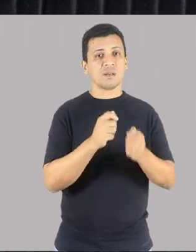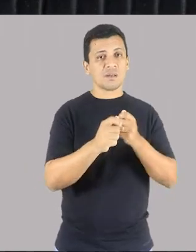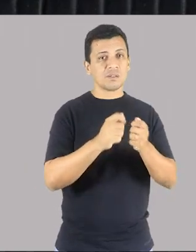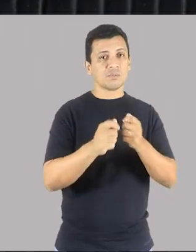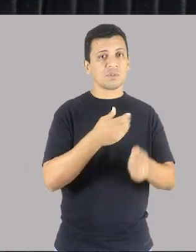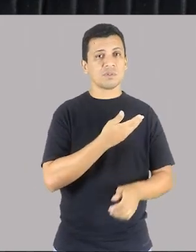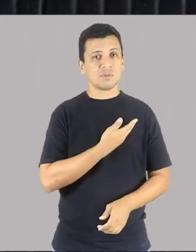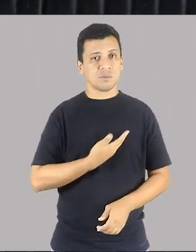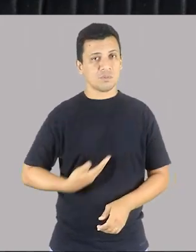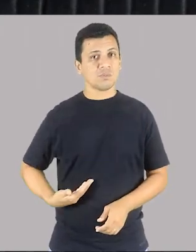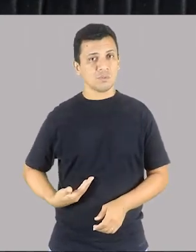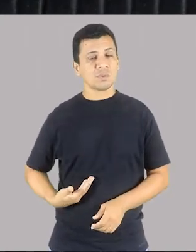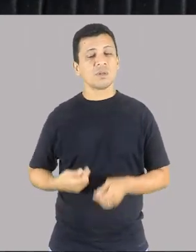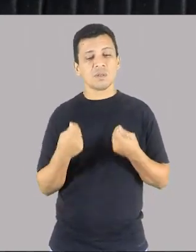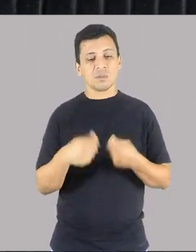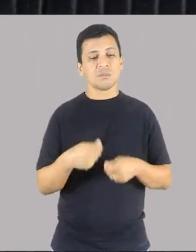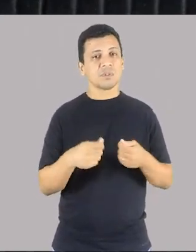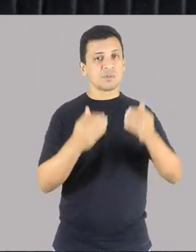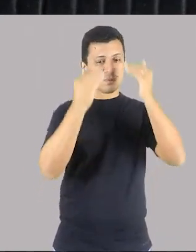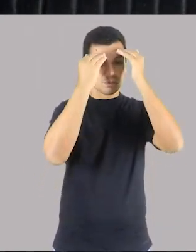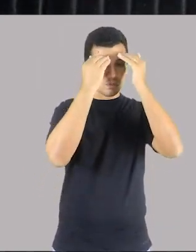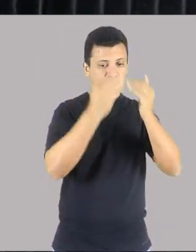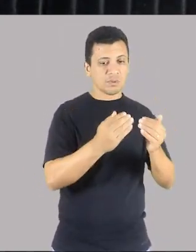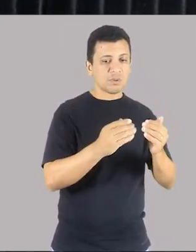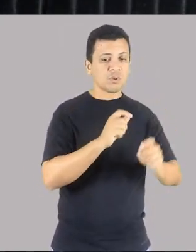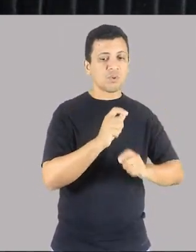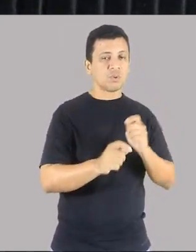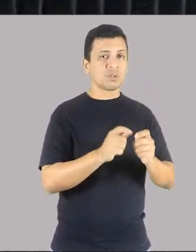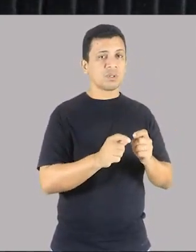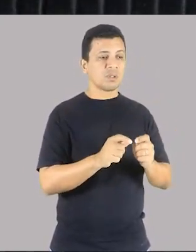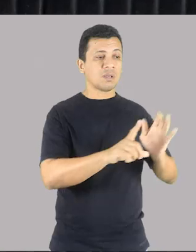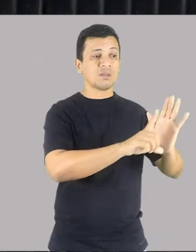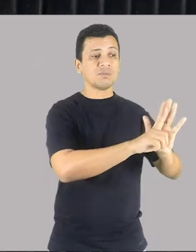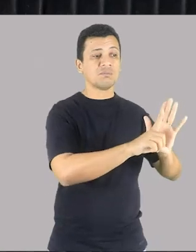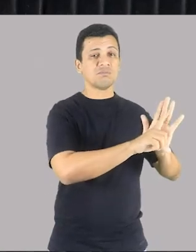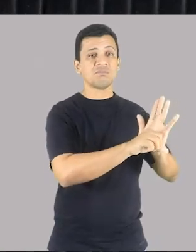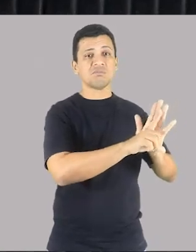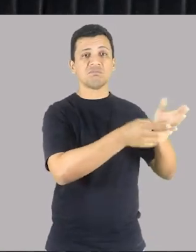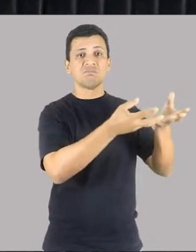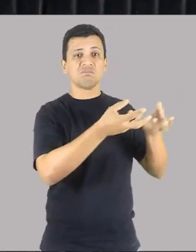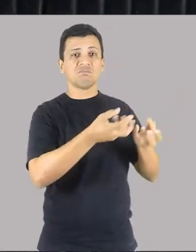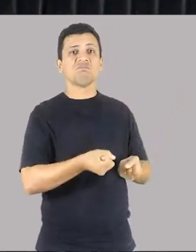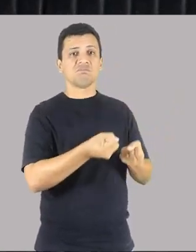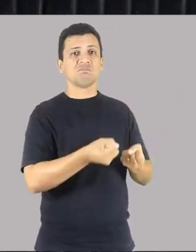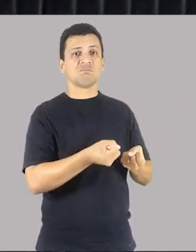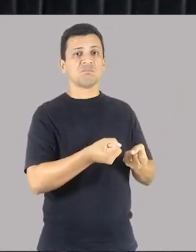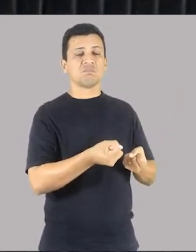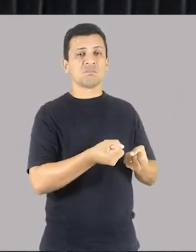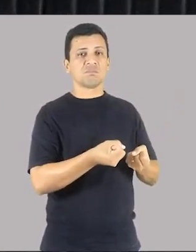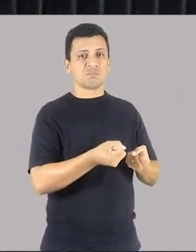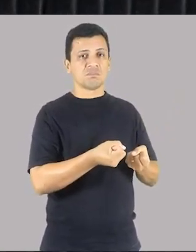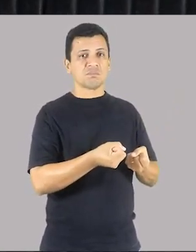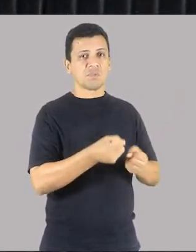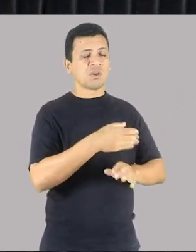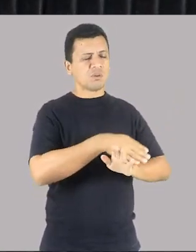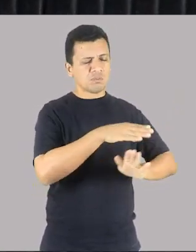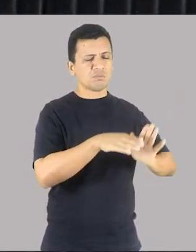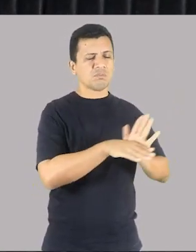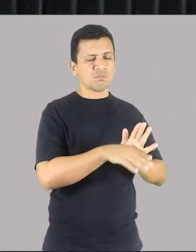pessoa jurídica submissa à legislação e, por isso, ele não segue o princípio de não contradição à lei. Isso é o